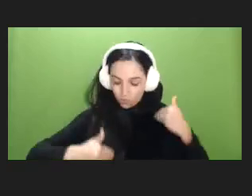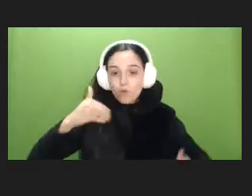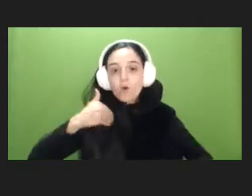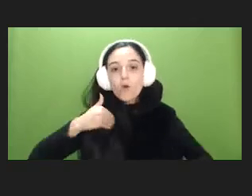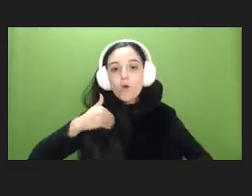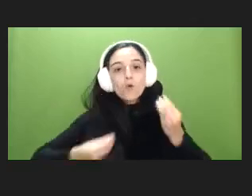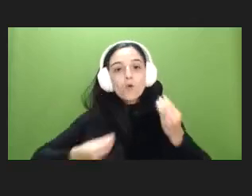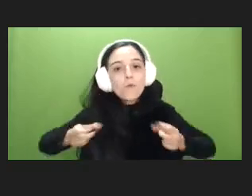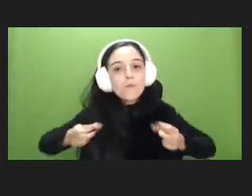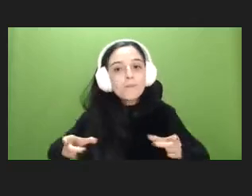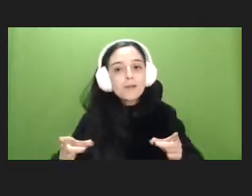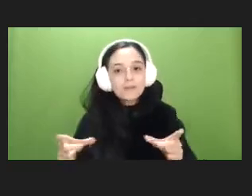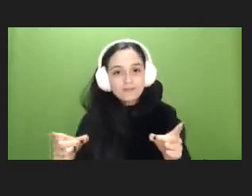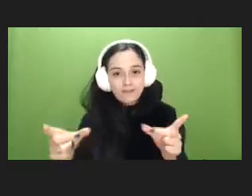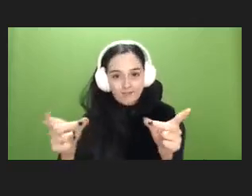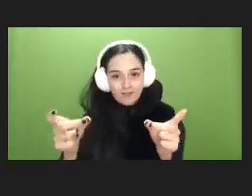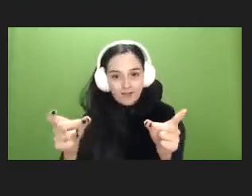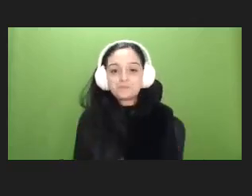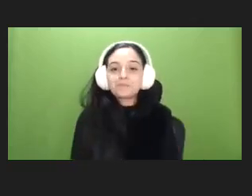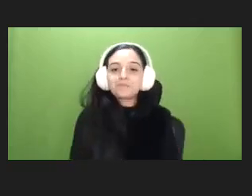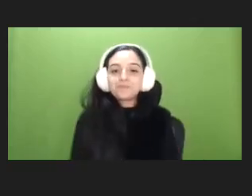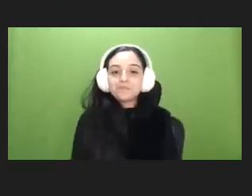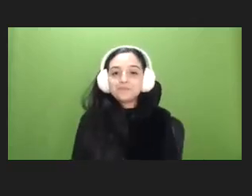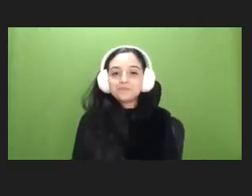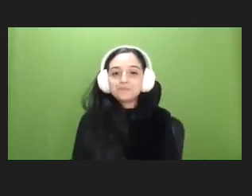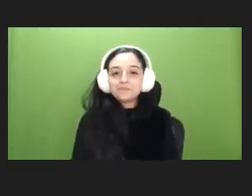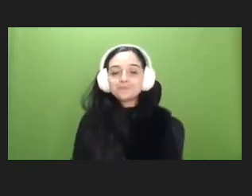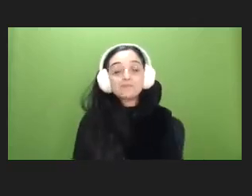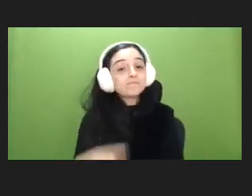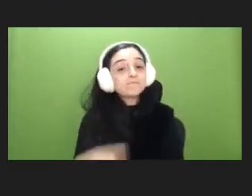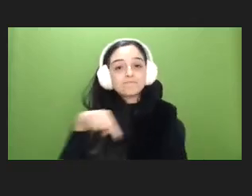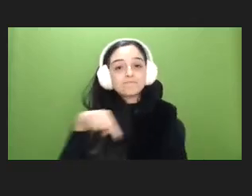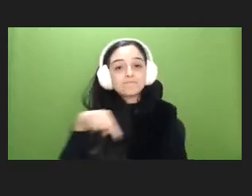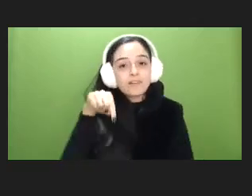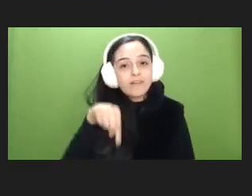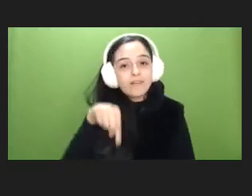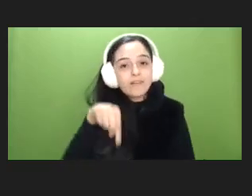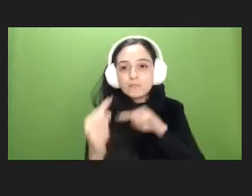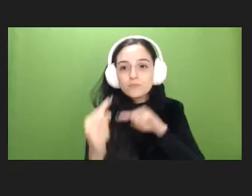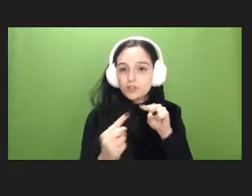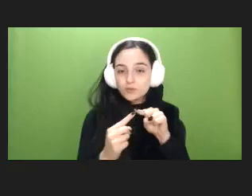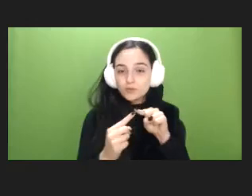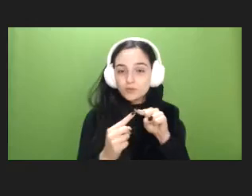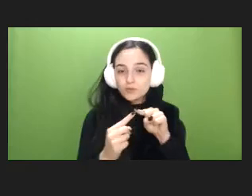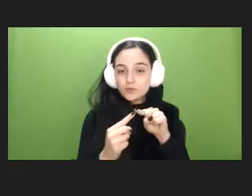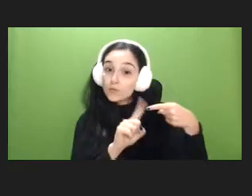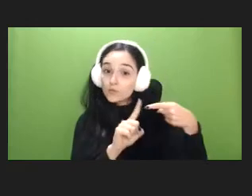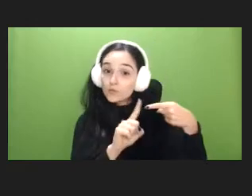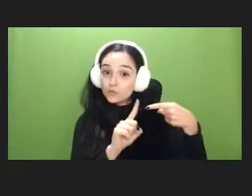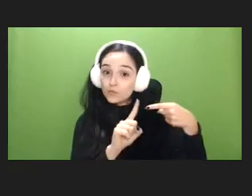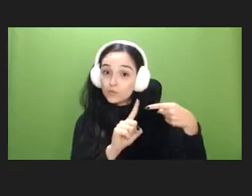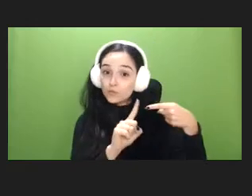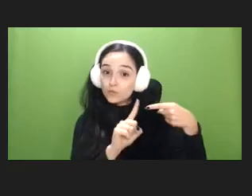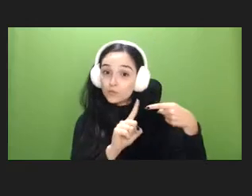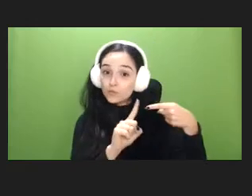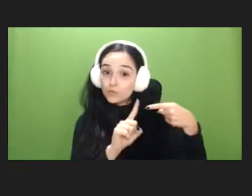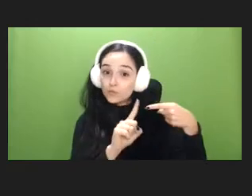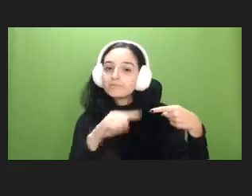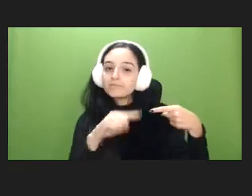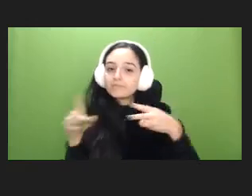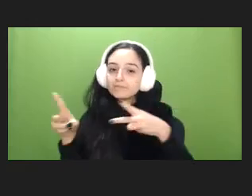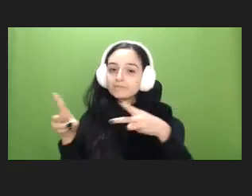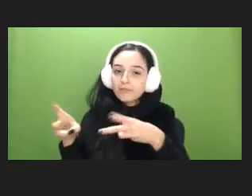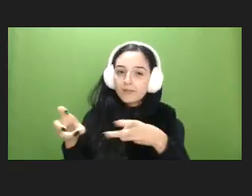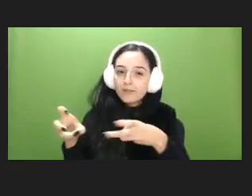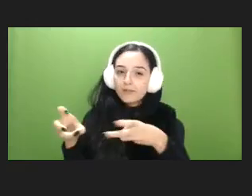né? Então qual vai ser o nosso objetivo um, reconhecer os sinais